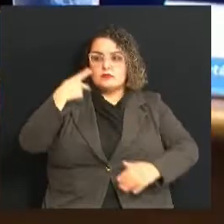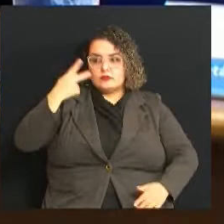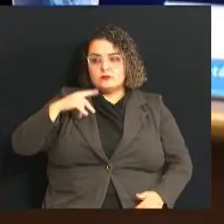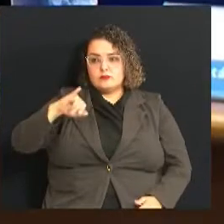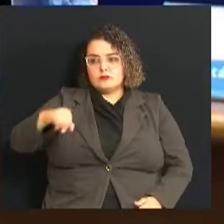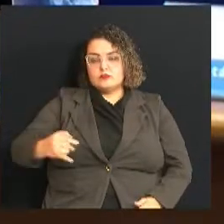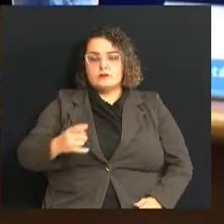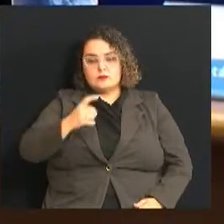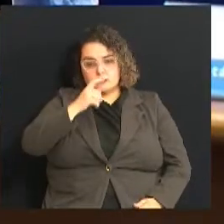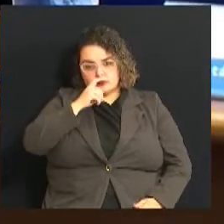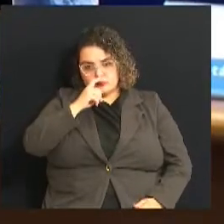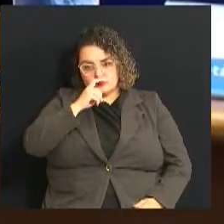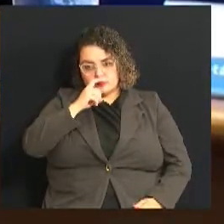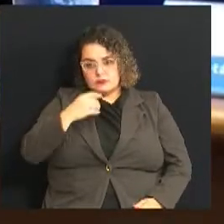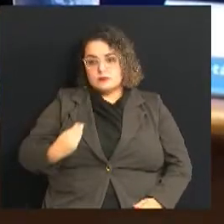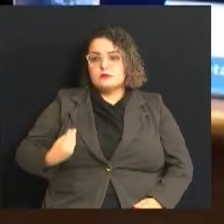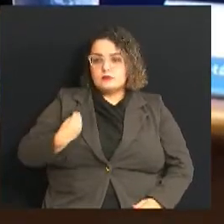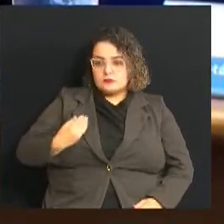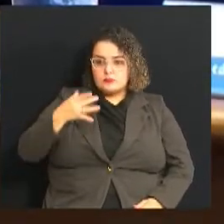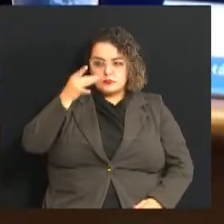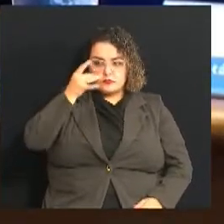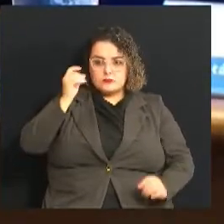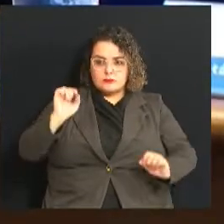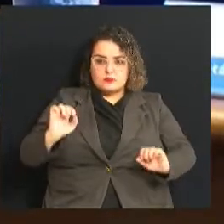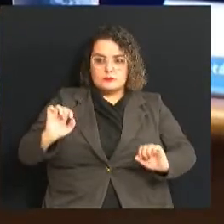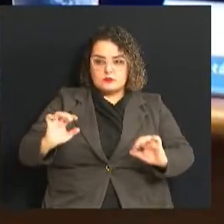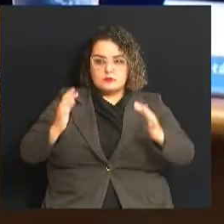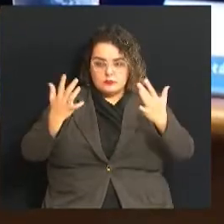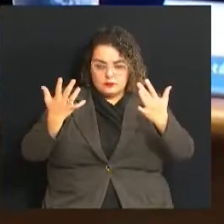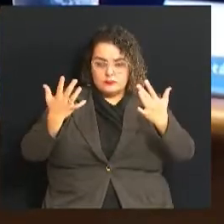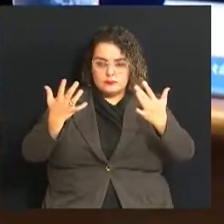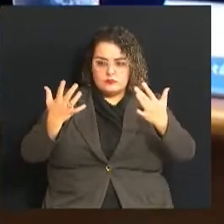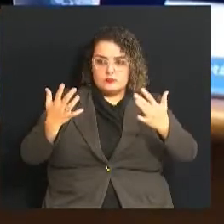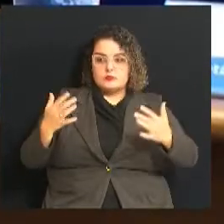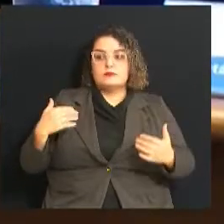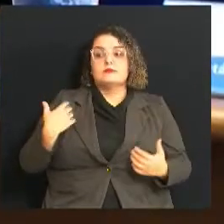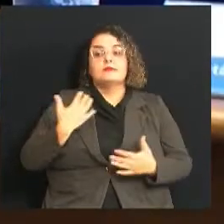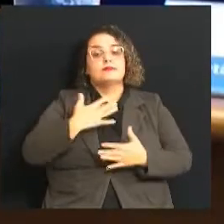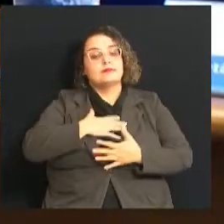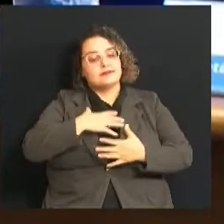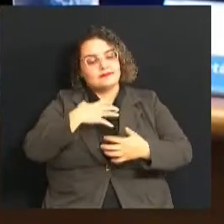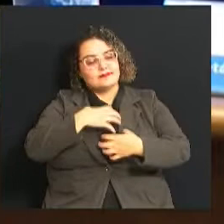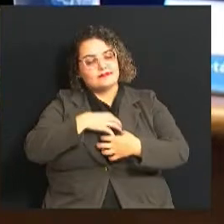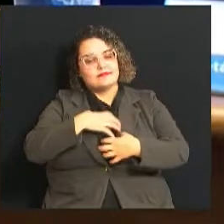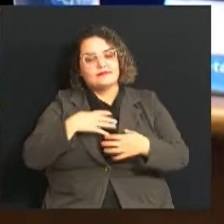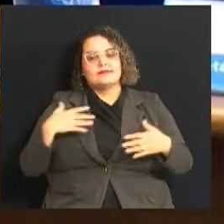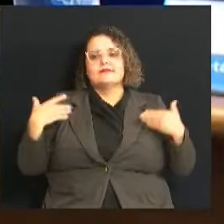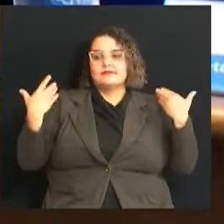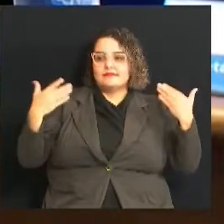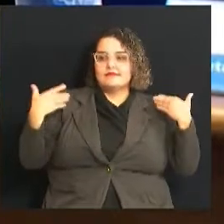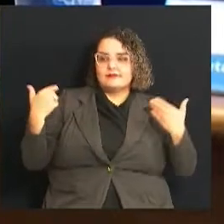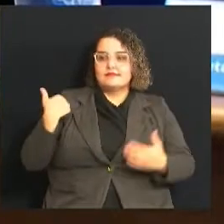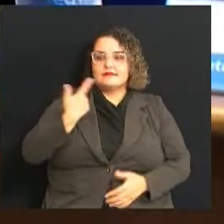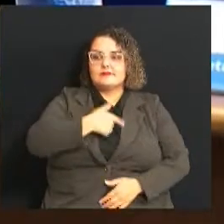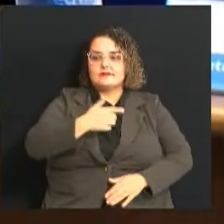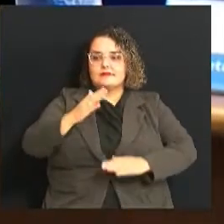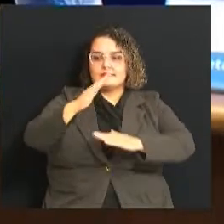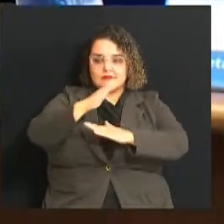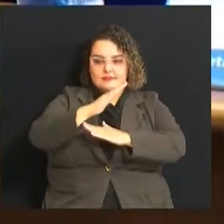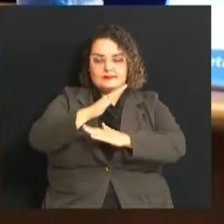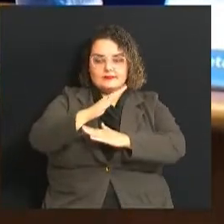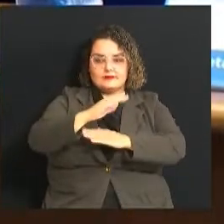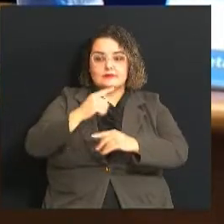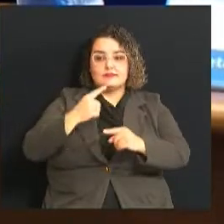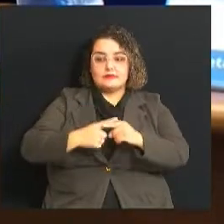Jorge Schneider esteve na solenidade. Para nós é motivo de muita alegria, eu digo nós, enquanto Câmara Municipal de Campinas, porque